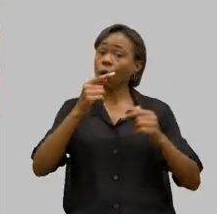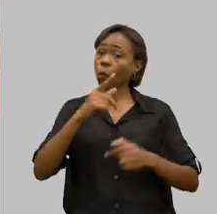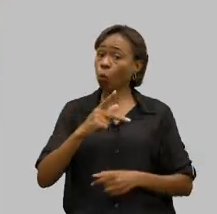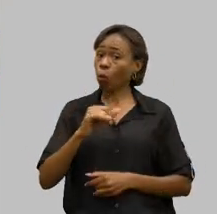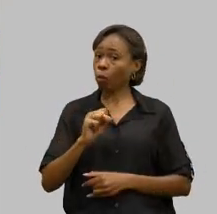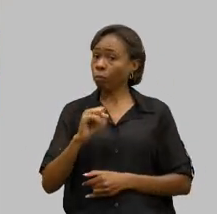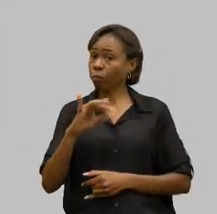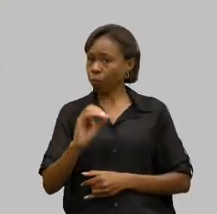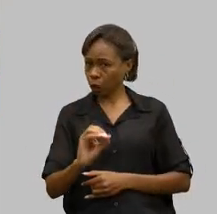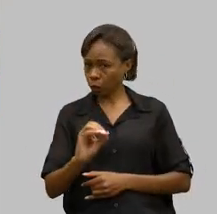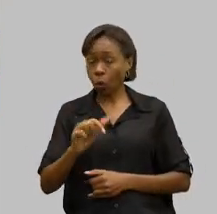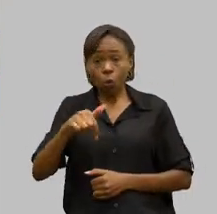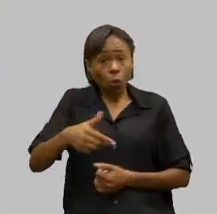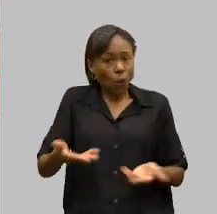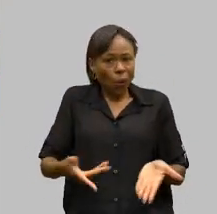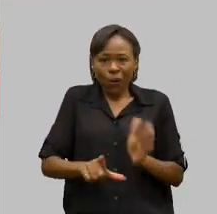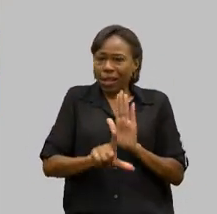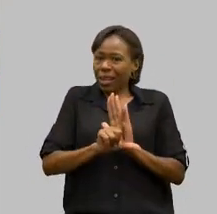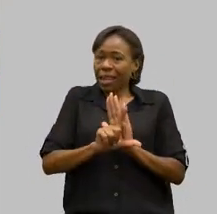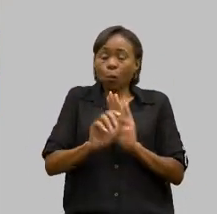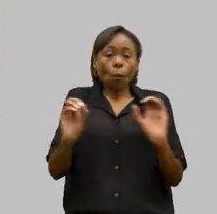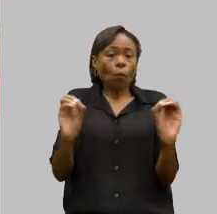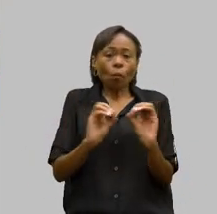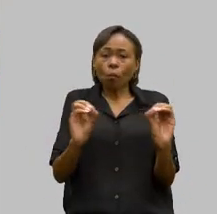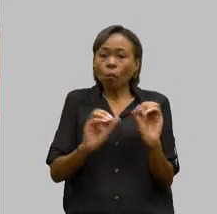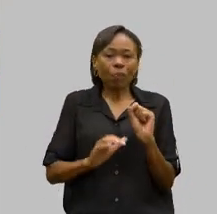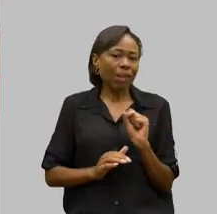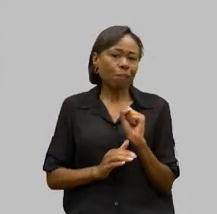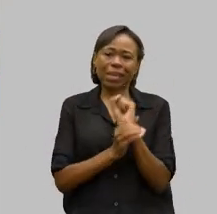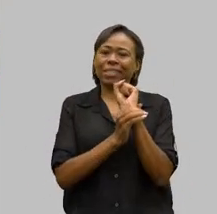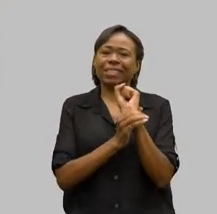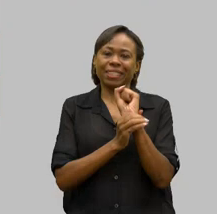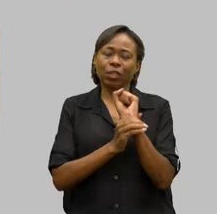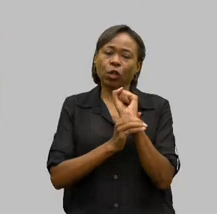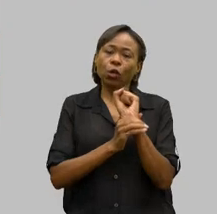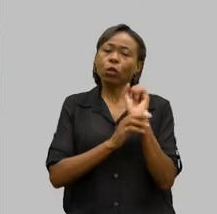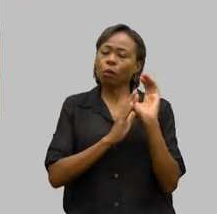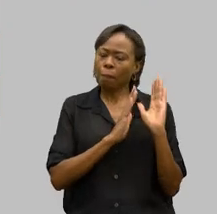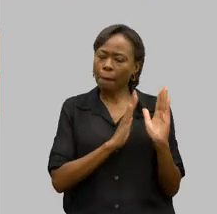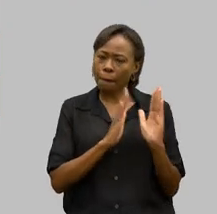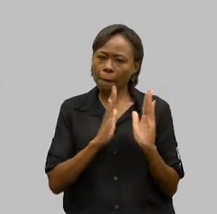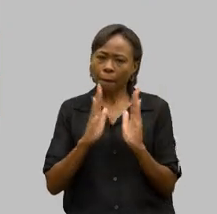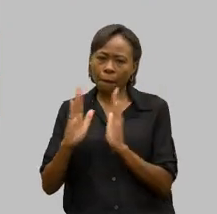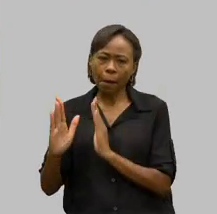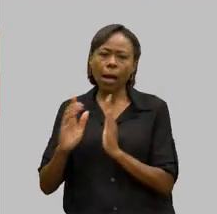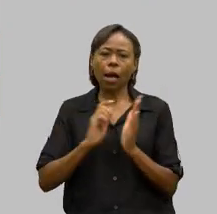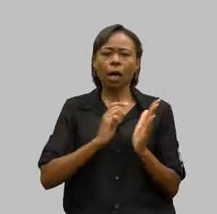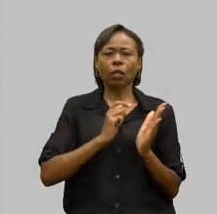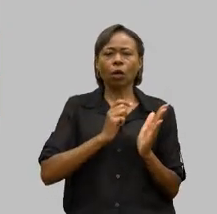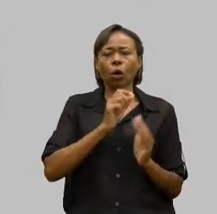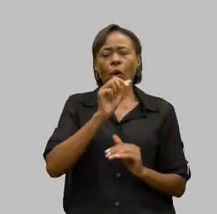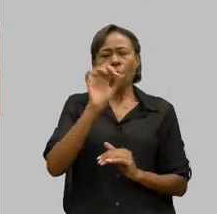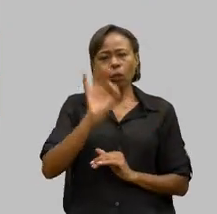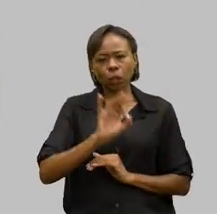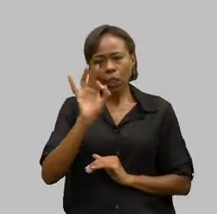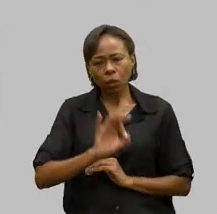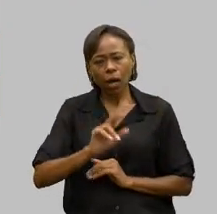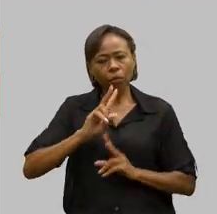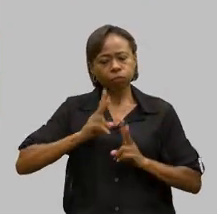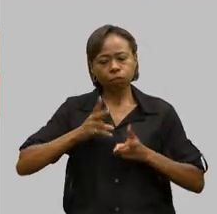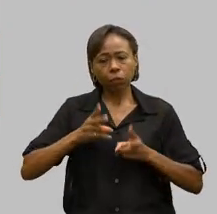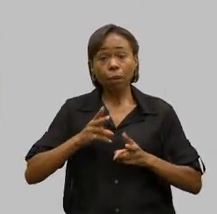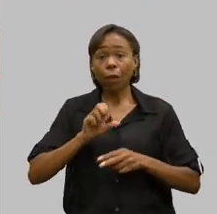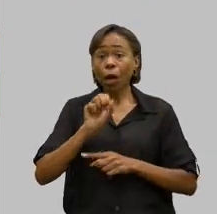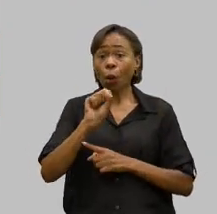nenhuma lei que garanta a mesma periodicidade e os mesmos percentuais e para as oito